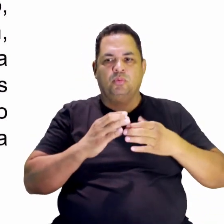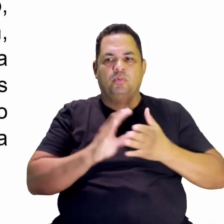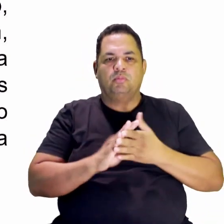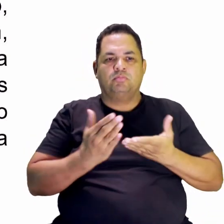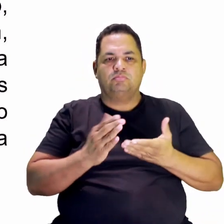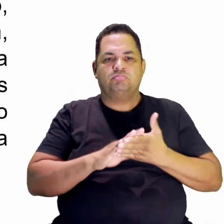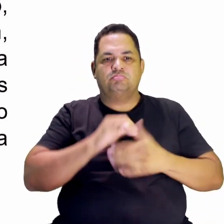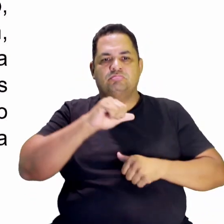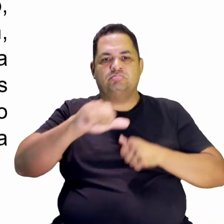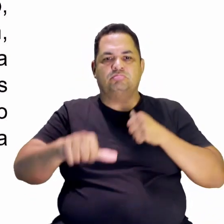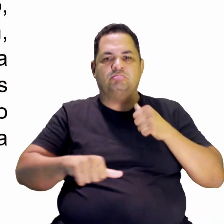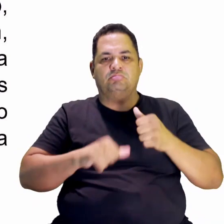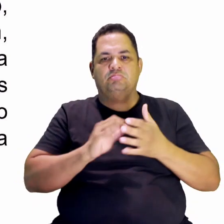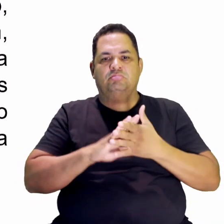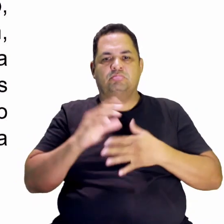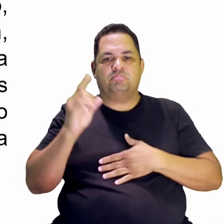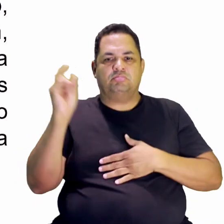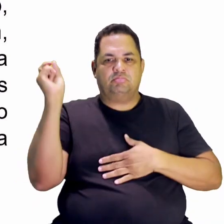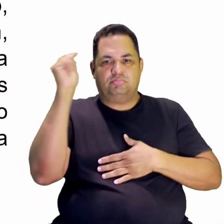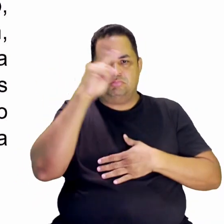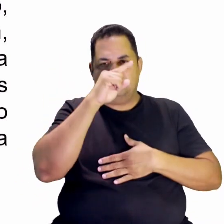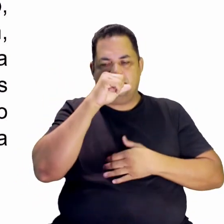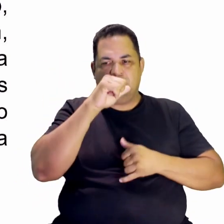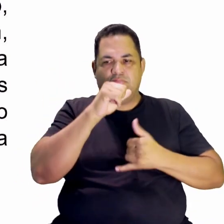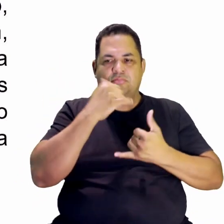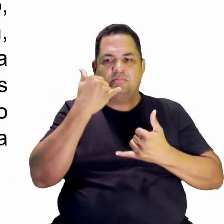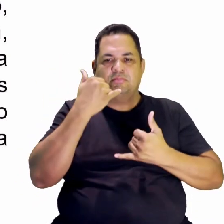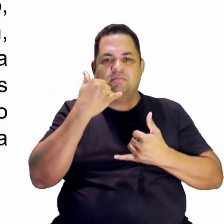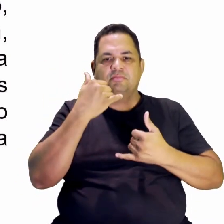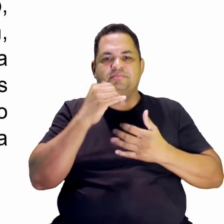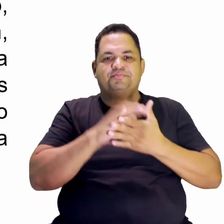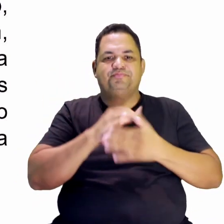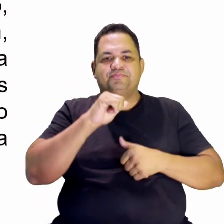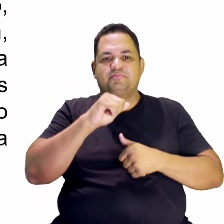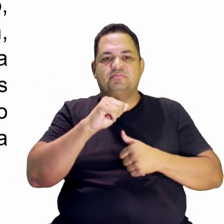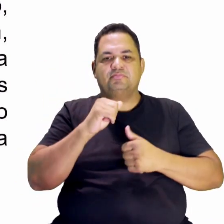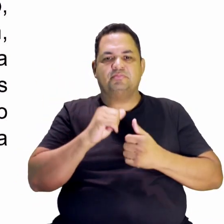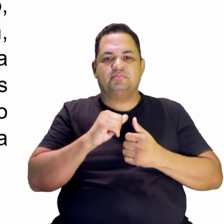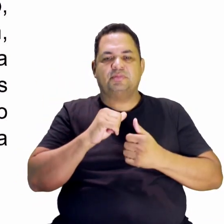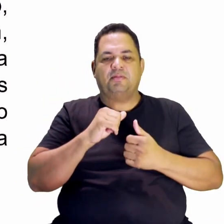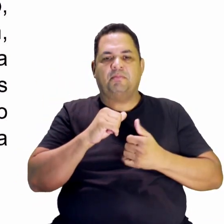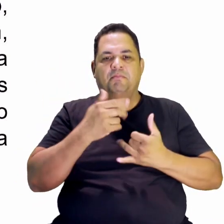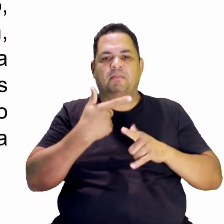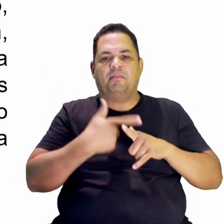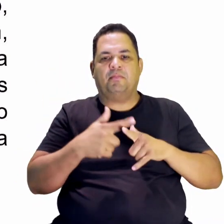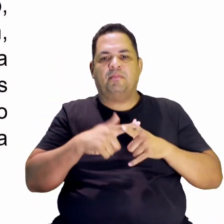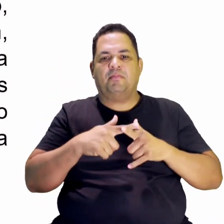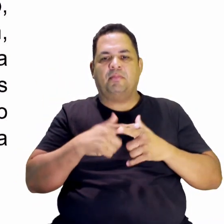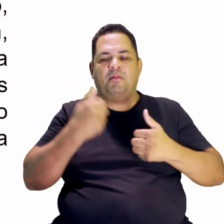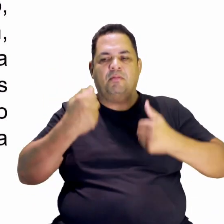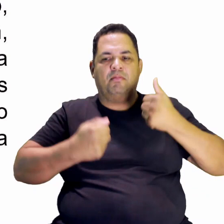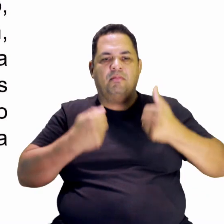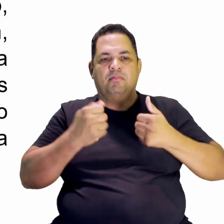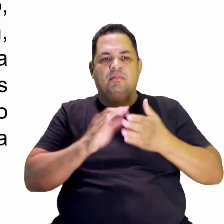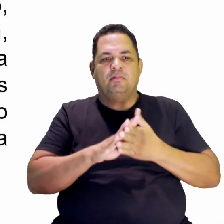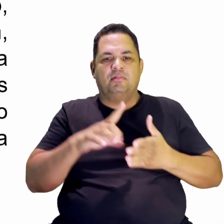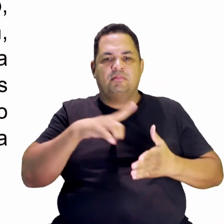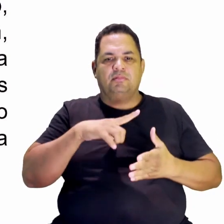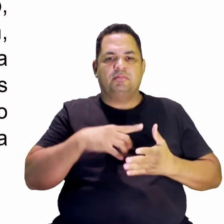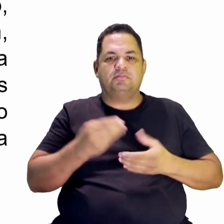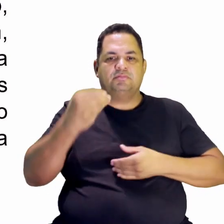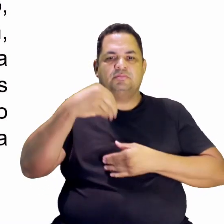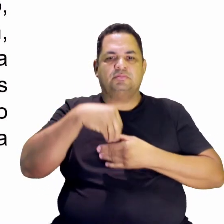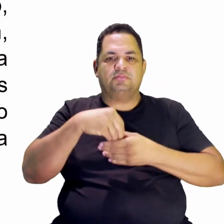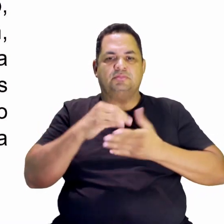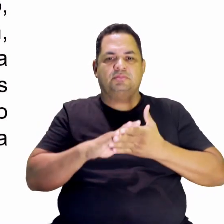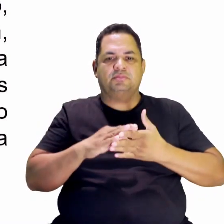se torne um pesadelo para os motoristas. É brincando que a turma do balão são as pessoas que fazem parte da polícia, né?